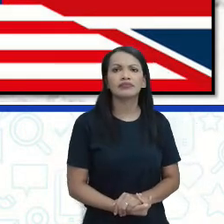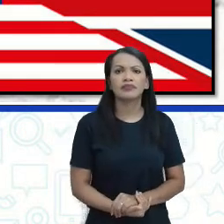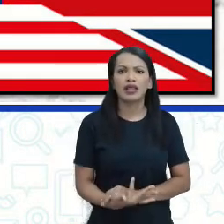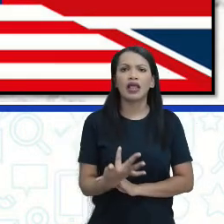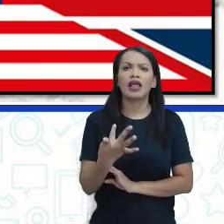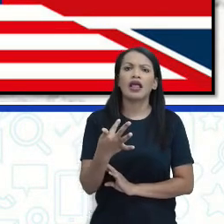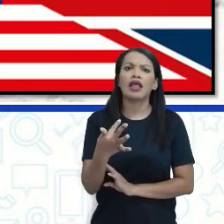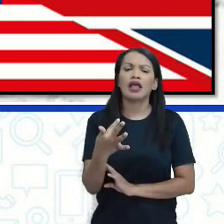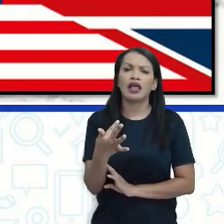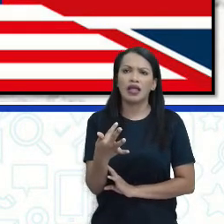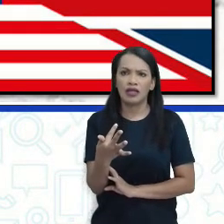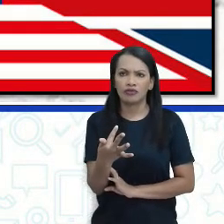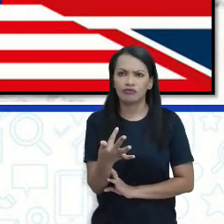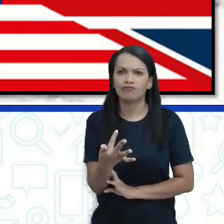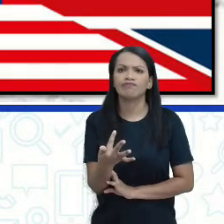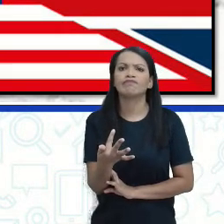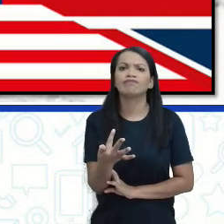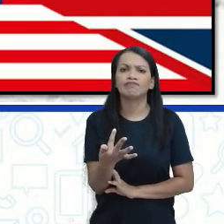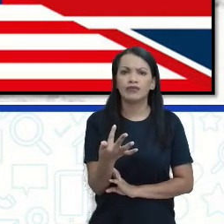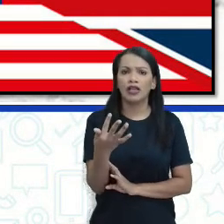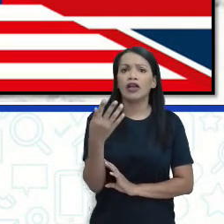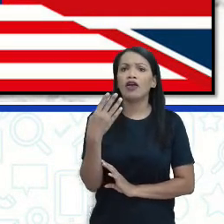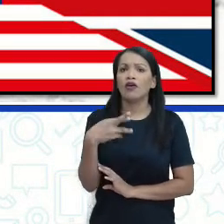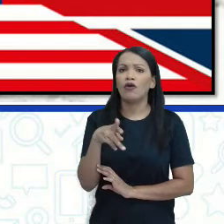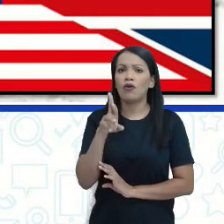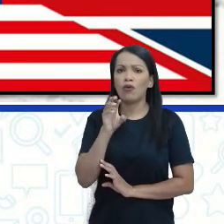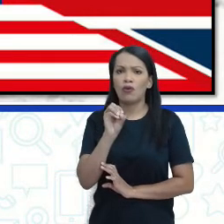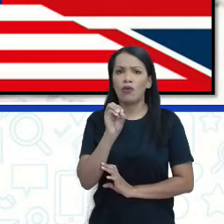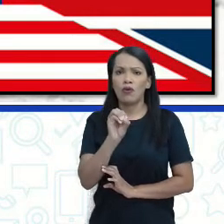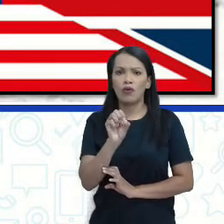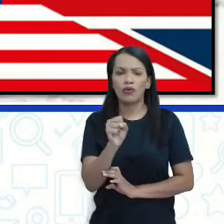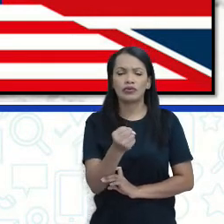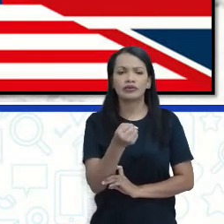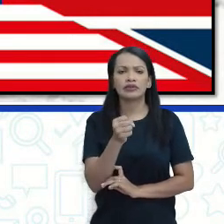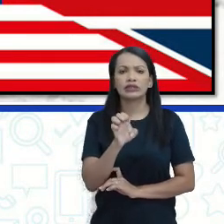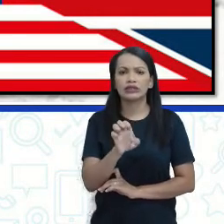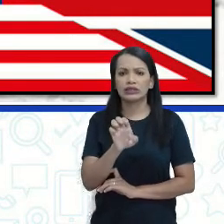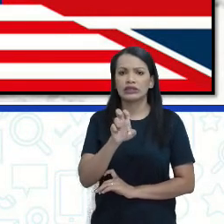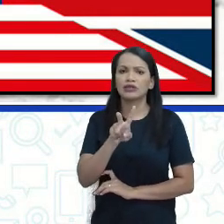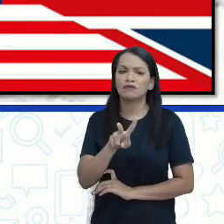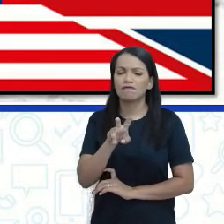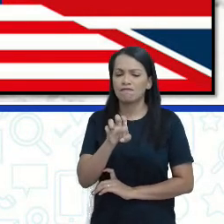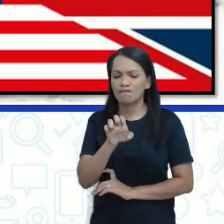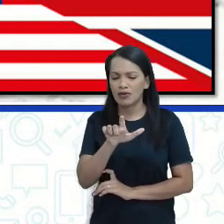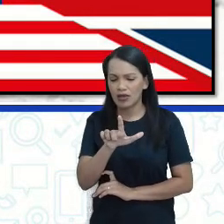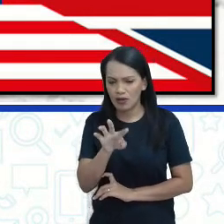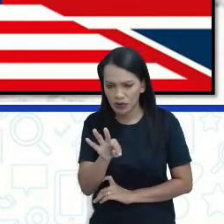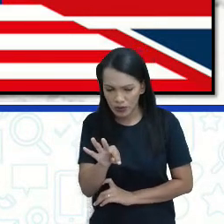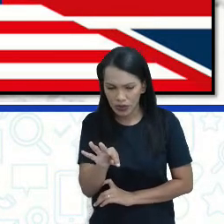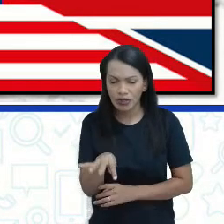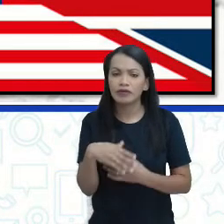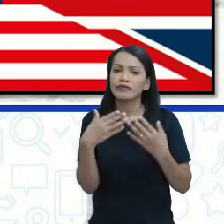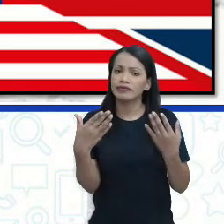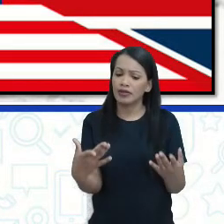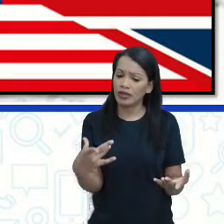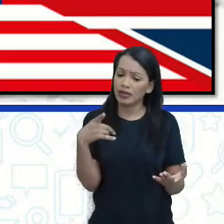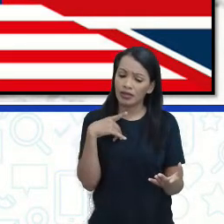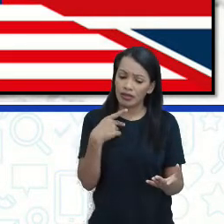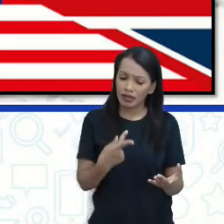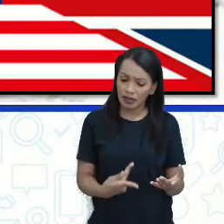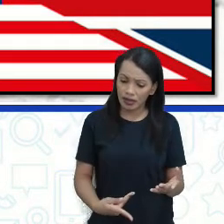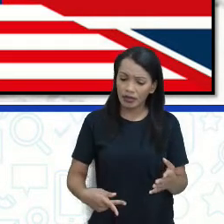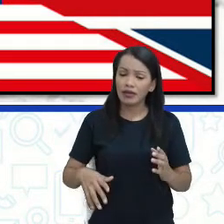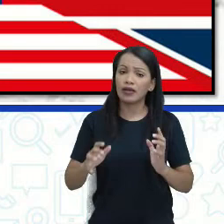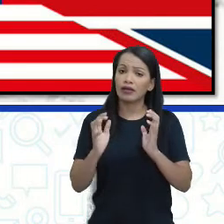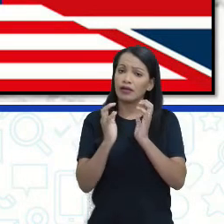né? Eleanor, que era a sua esposa, né? Então, inclusive, a gente tem aqui na nossa cidade, no